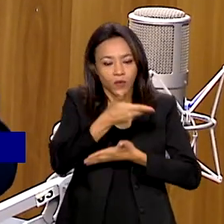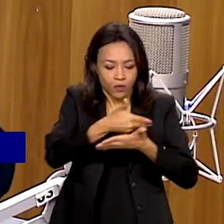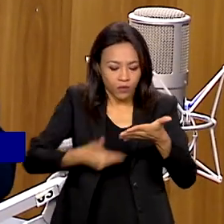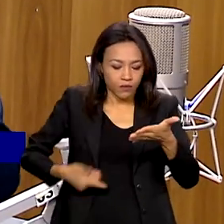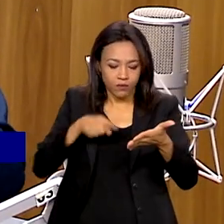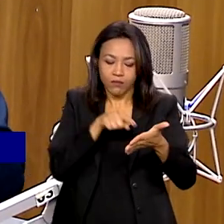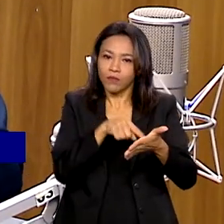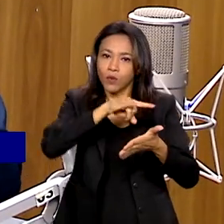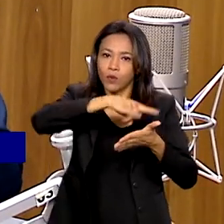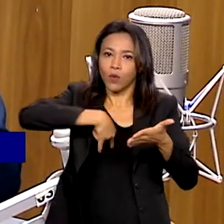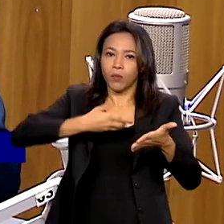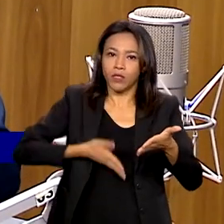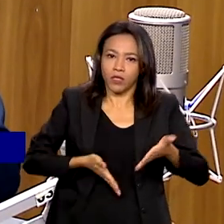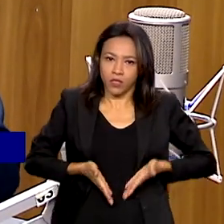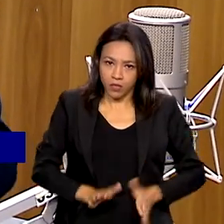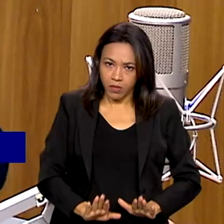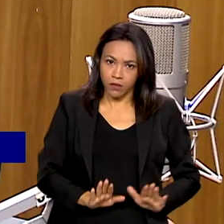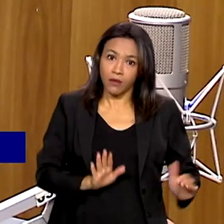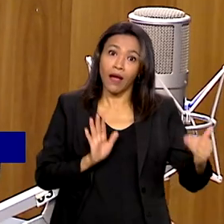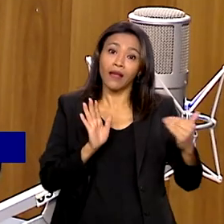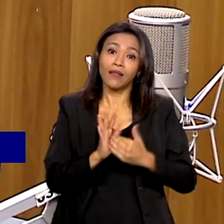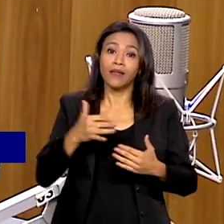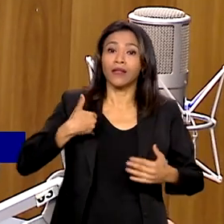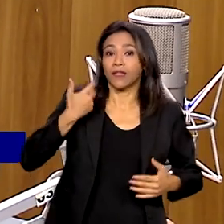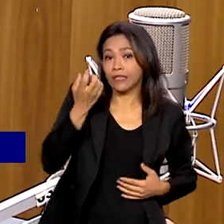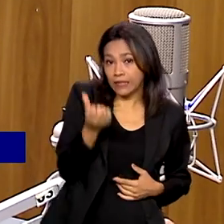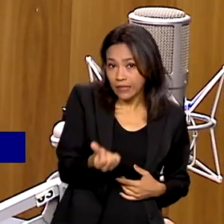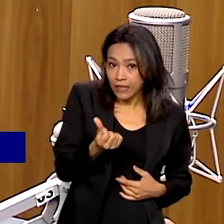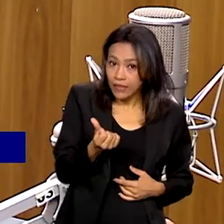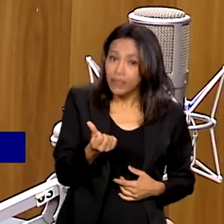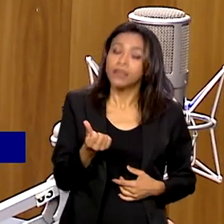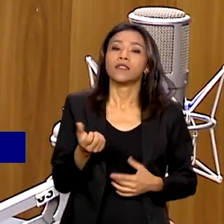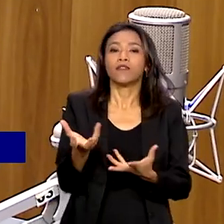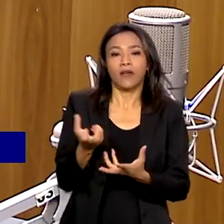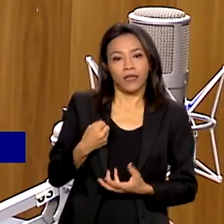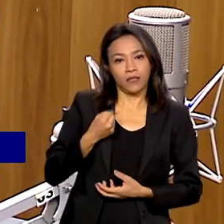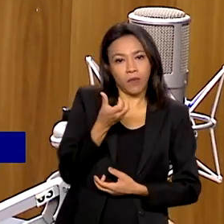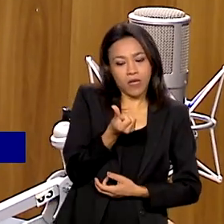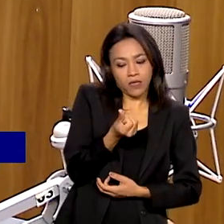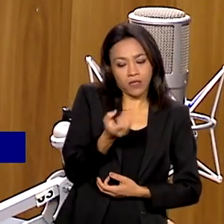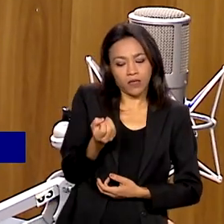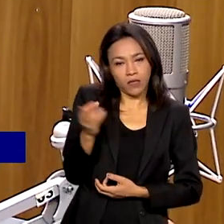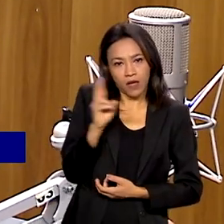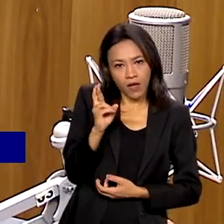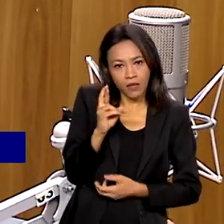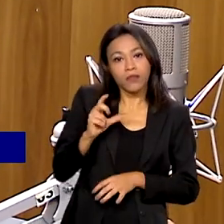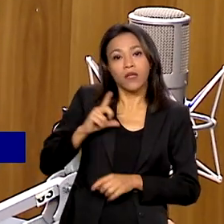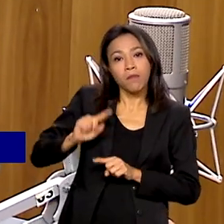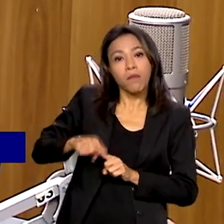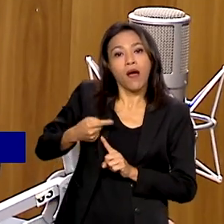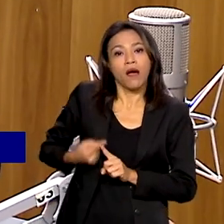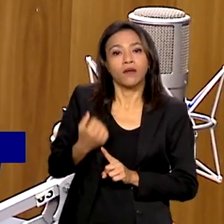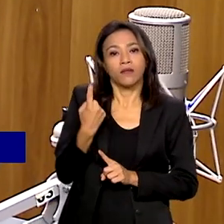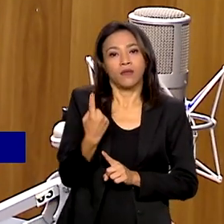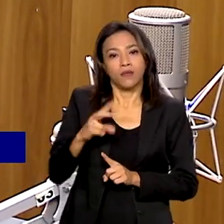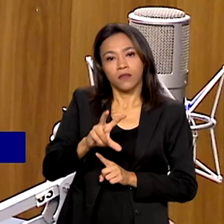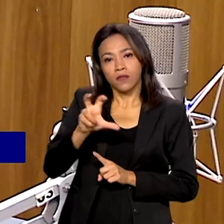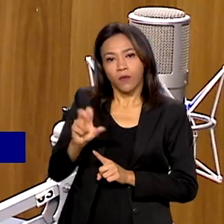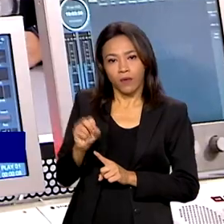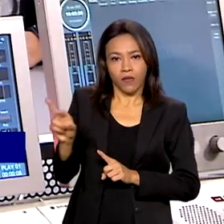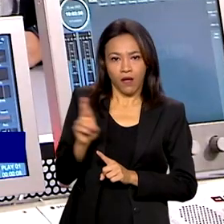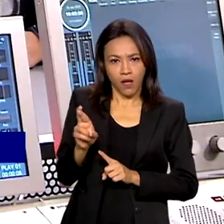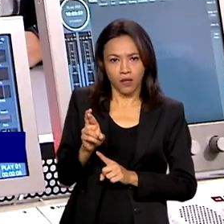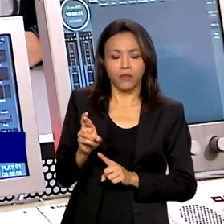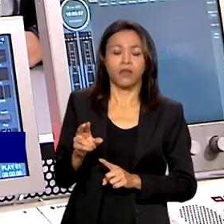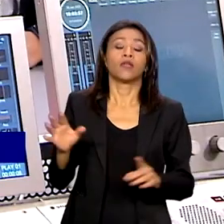quando tá até seis anos além dos r$ 600 recebe mais 150 e quando